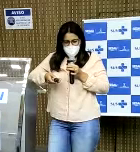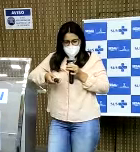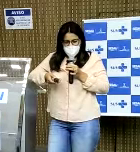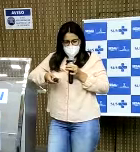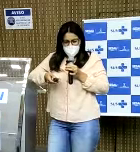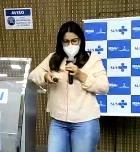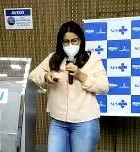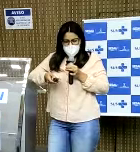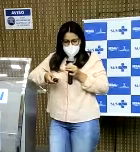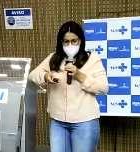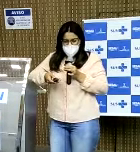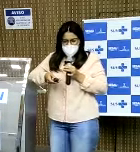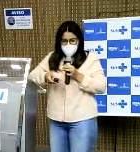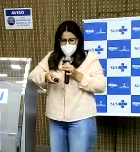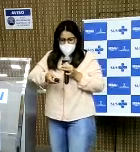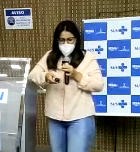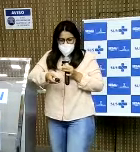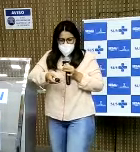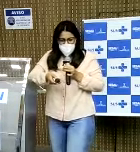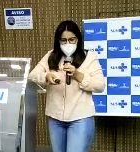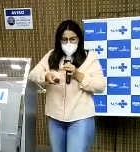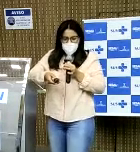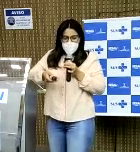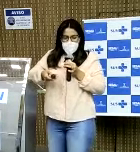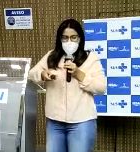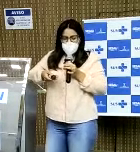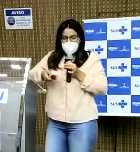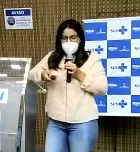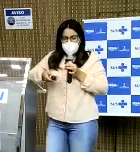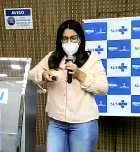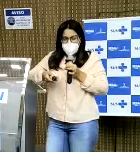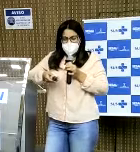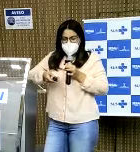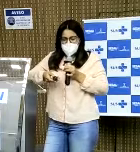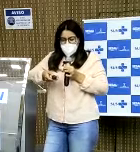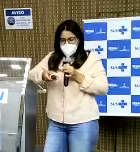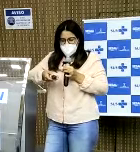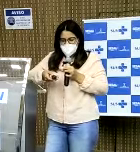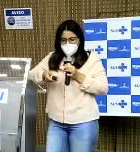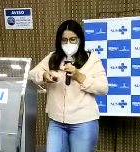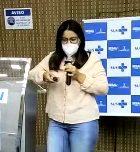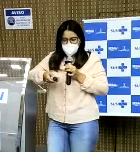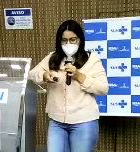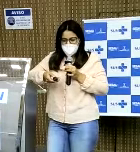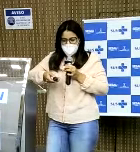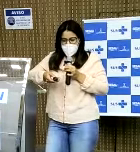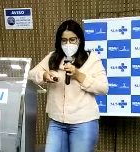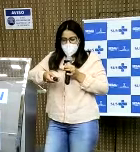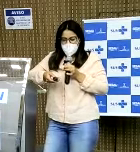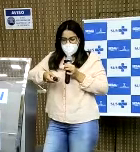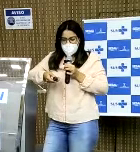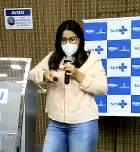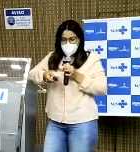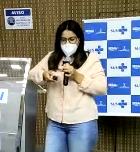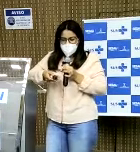20. Proporção de gestantes com 6 ou mais consultas de pré-natal com registro de PA e testes rápidos, 66%,